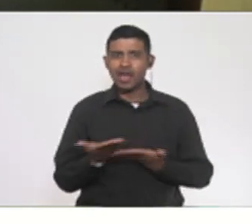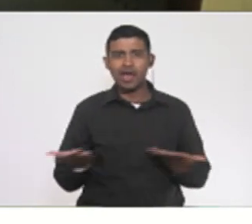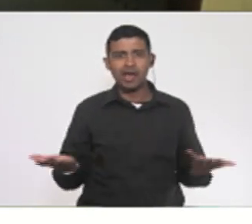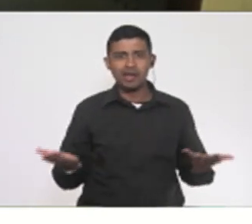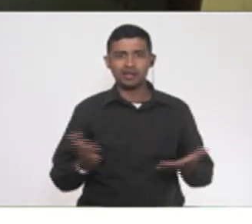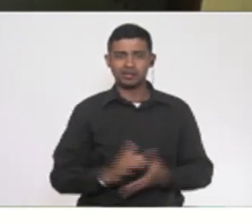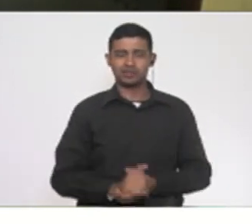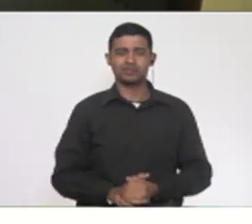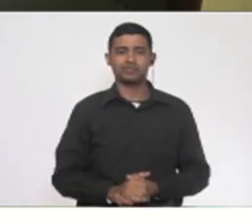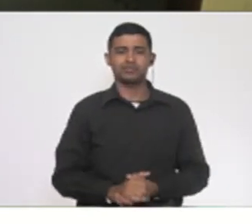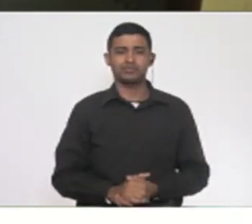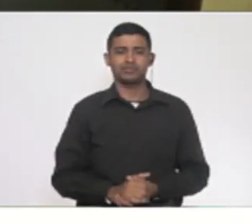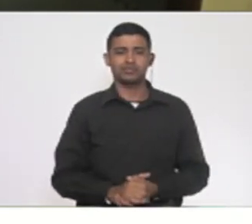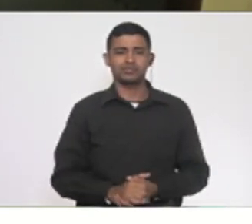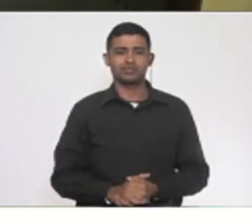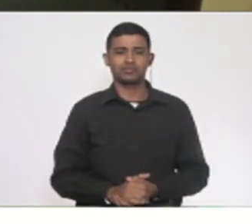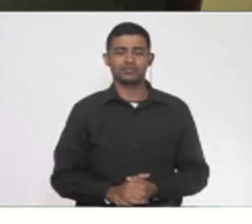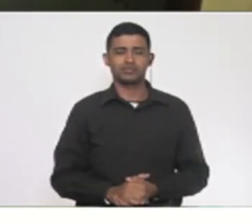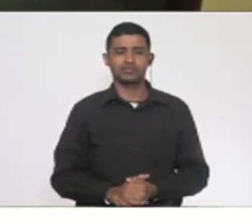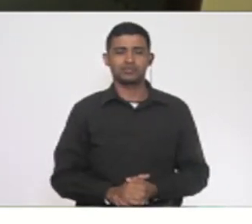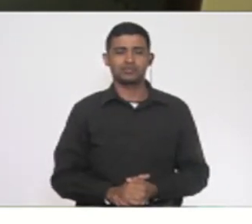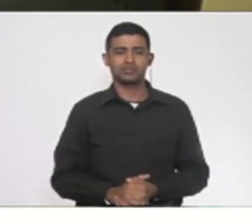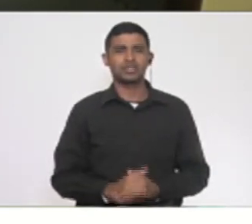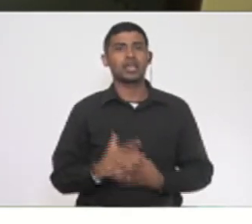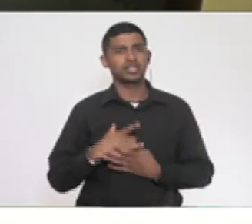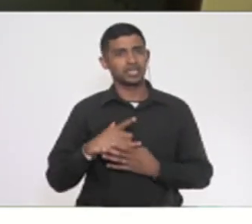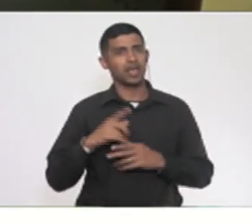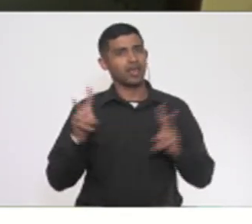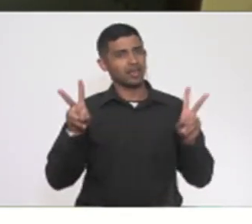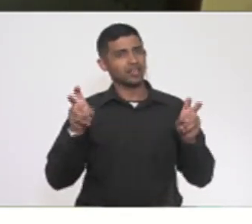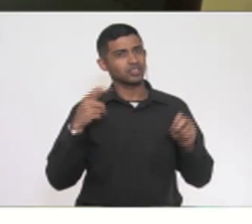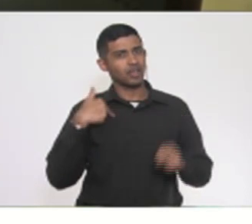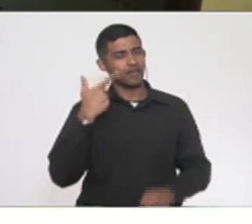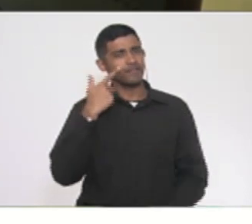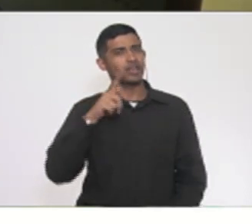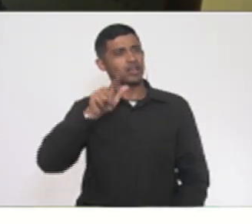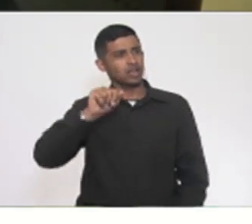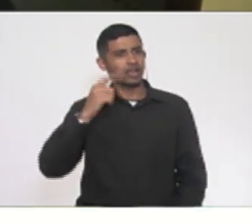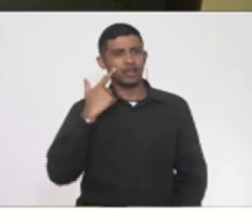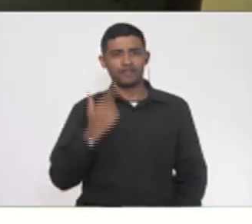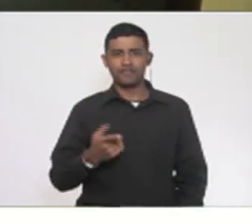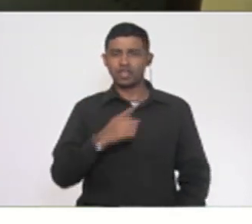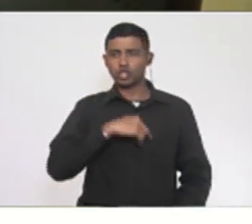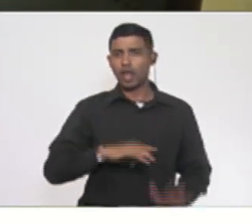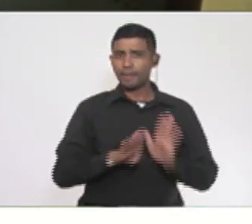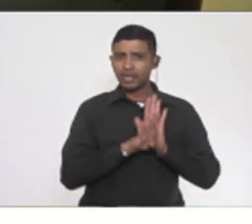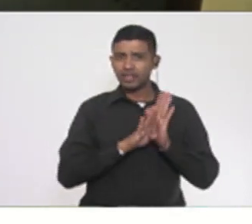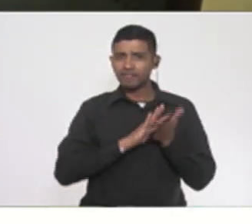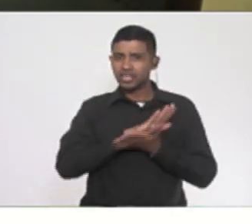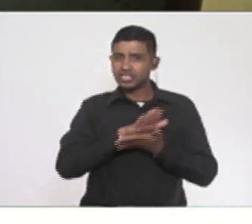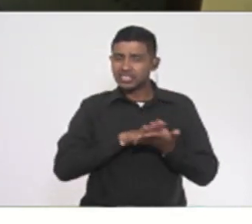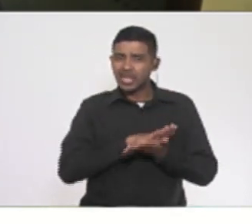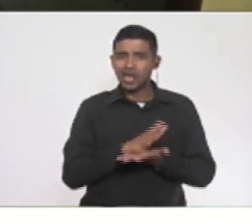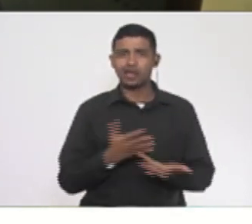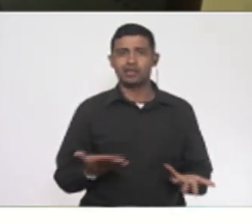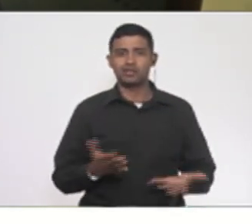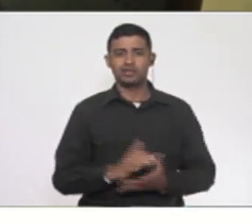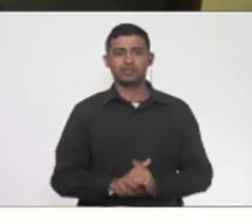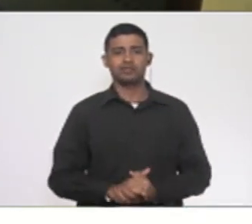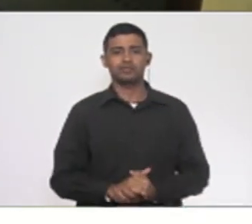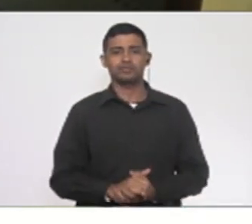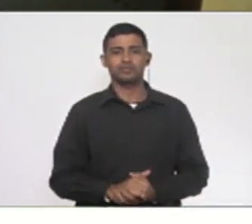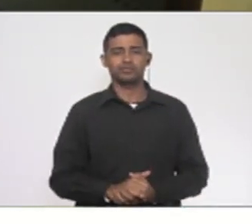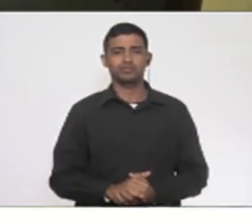Rio, né? Essa questão do gás, o Estado do Rio não tem benefício nenhum em ser um dos maiores produtores, e